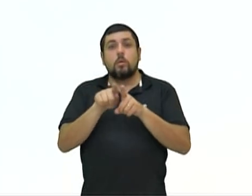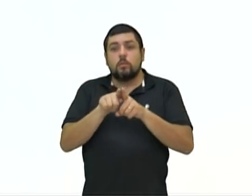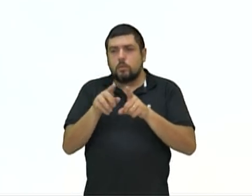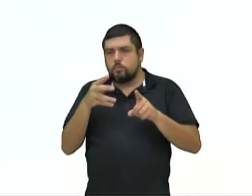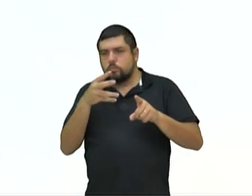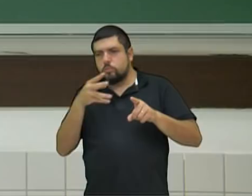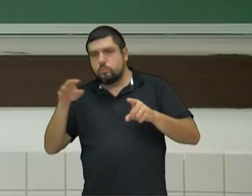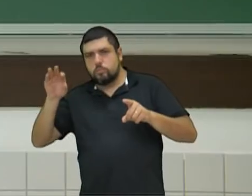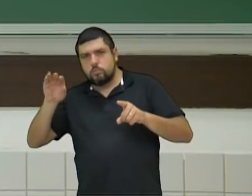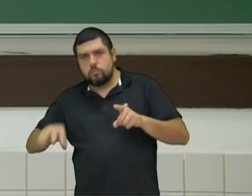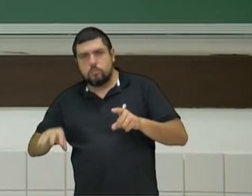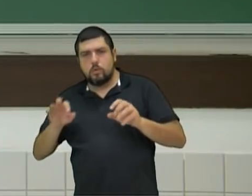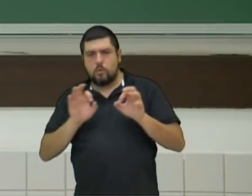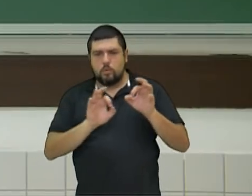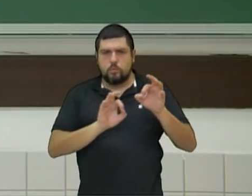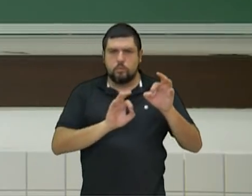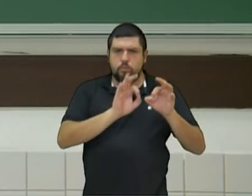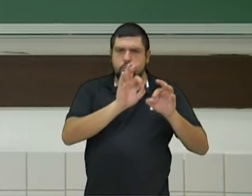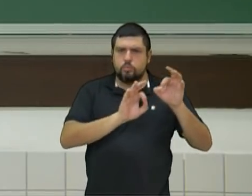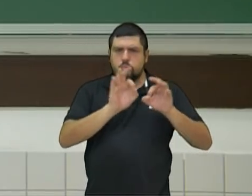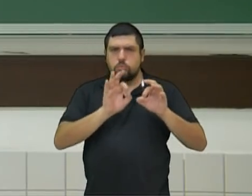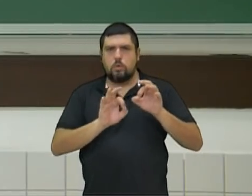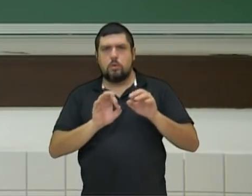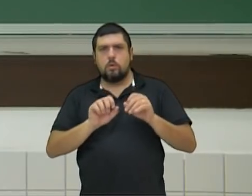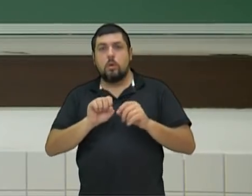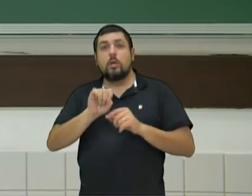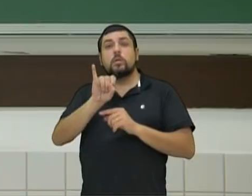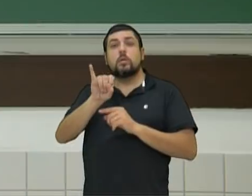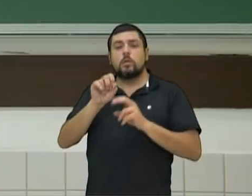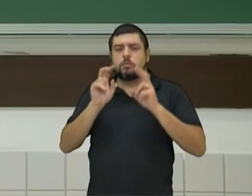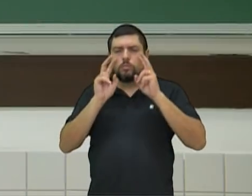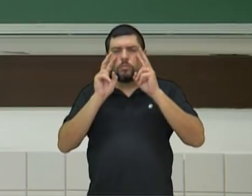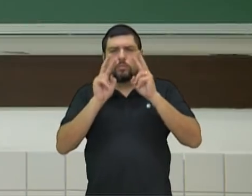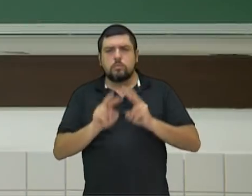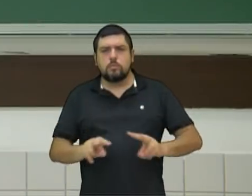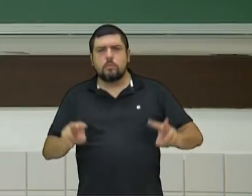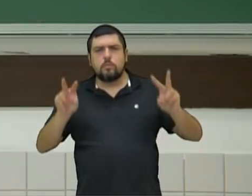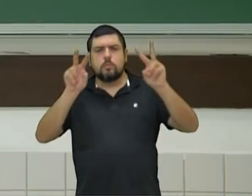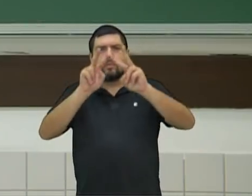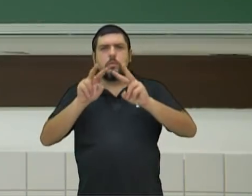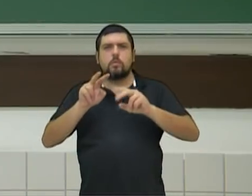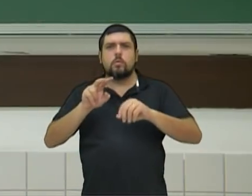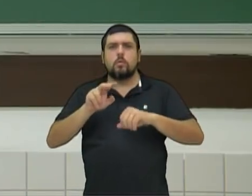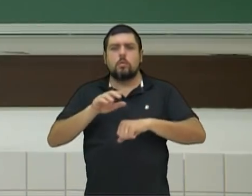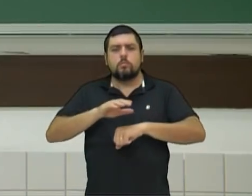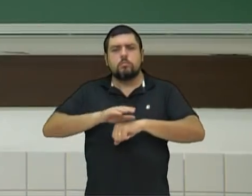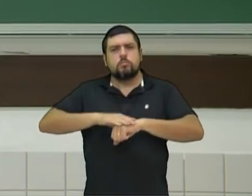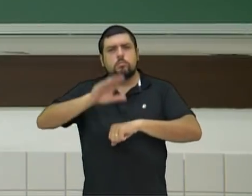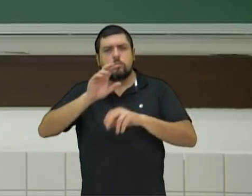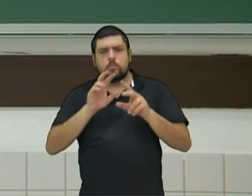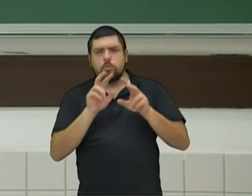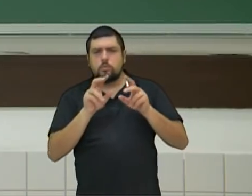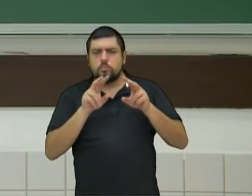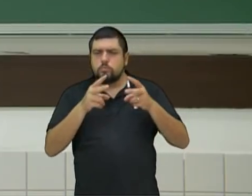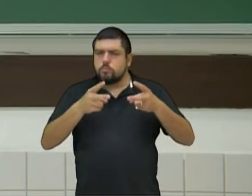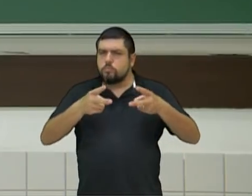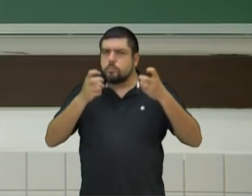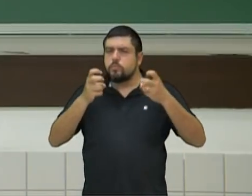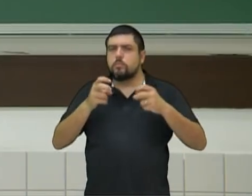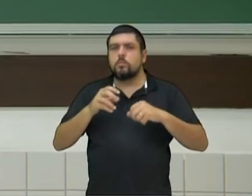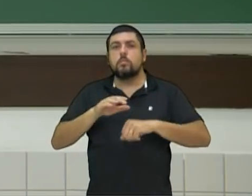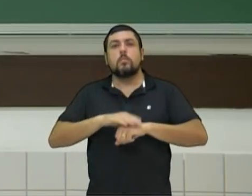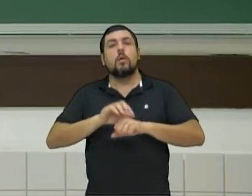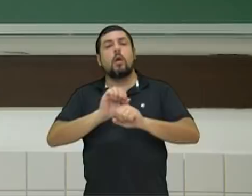de forma, tá bom? Assim, visual, com gráfico, com tabela, às vezes essa informação ela fica mais clara